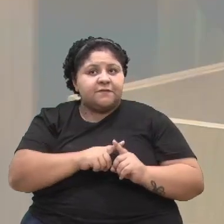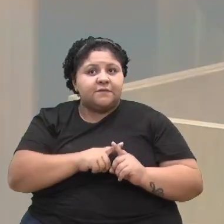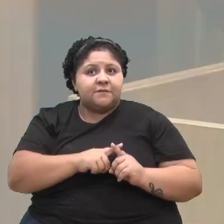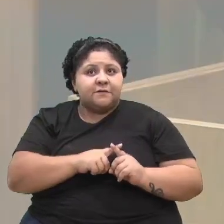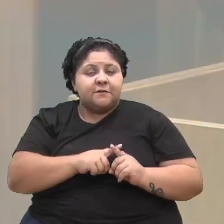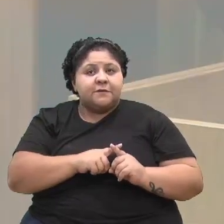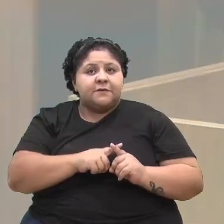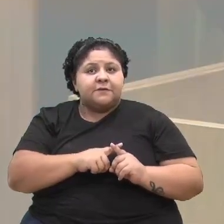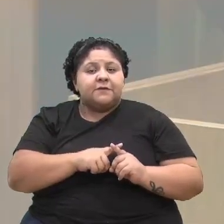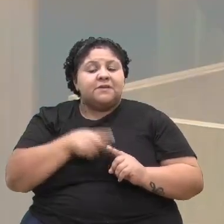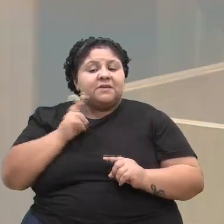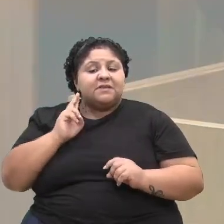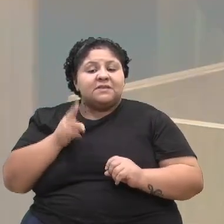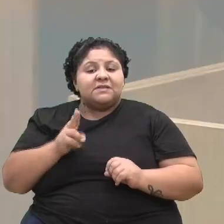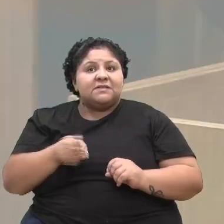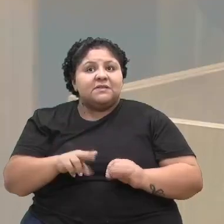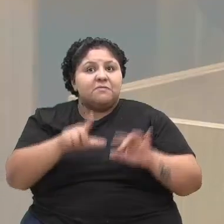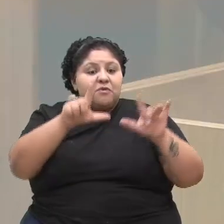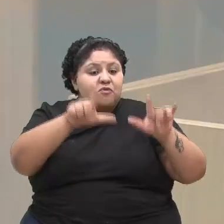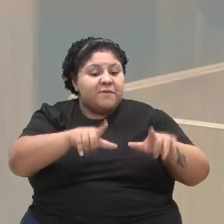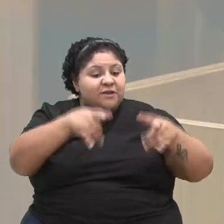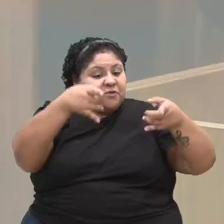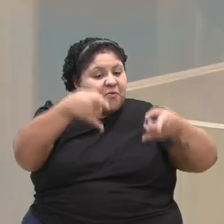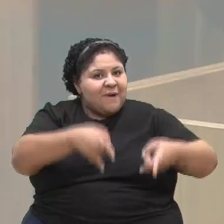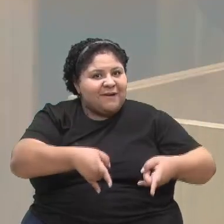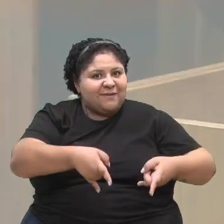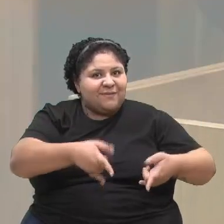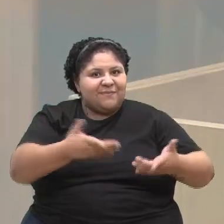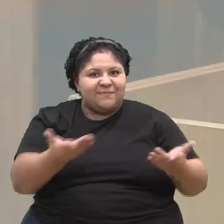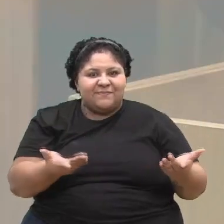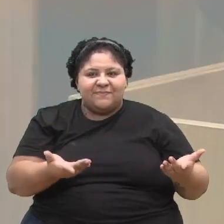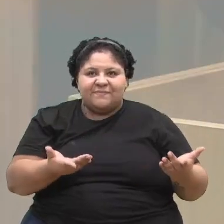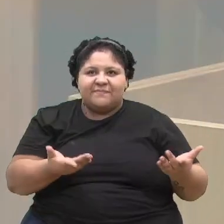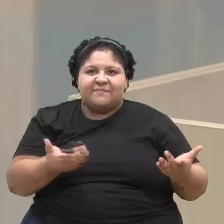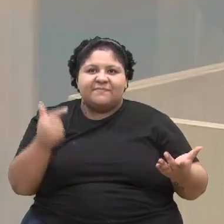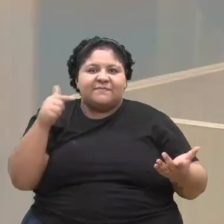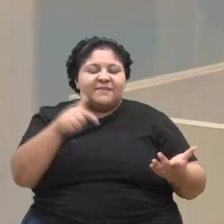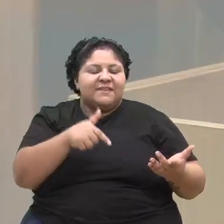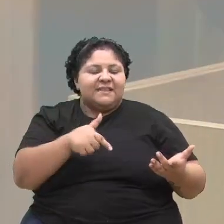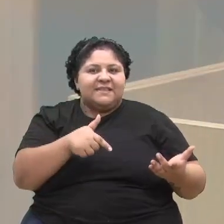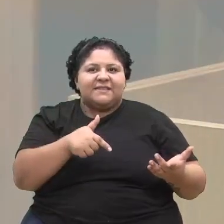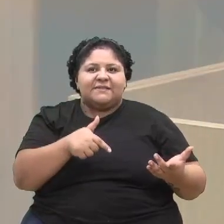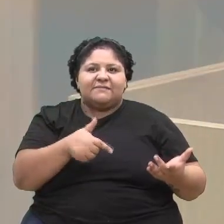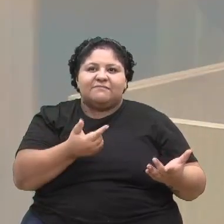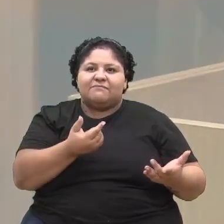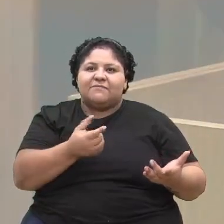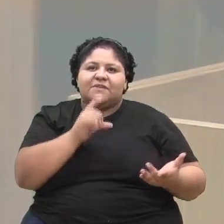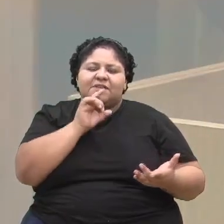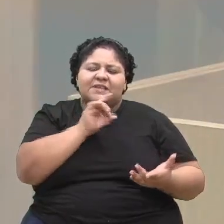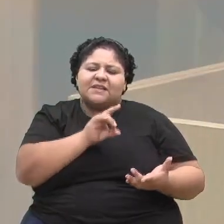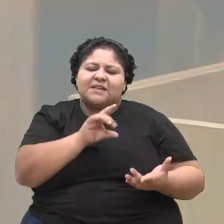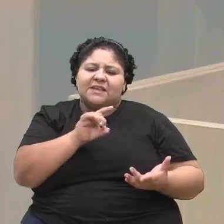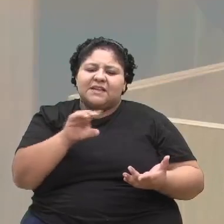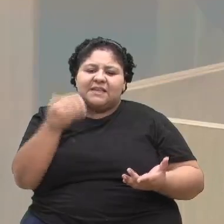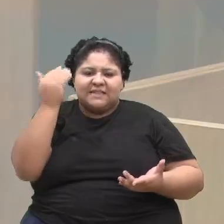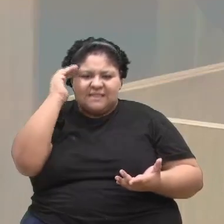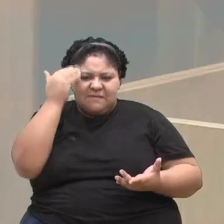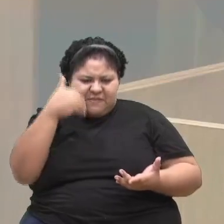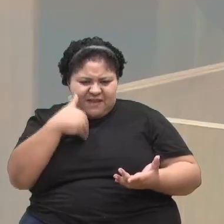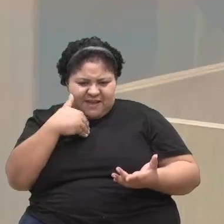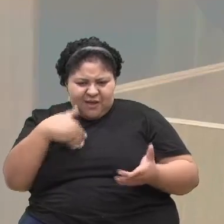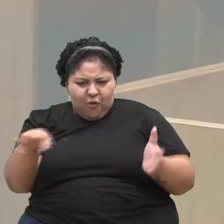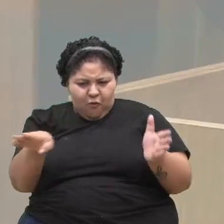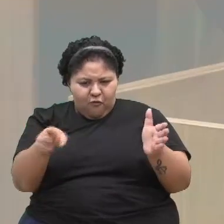sorte, eu voltava sempre no mesmo quarto, olhem bem. E elas, então, cada vez, quando elas sabiam que eu entrava